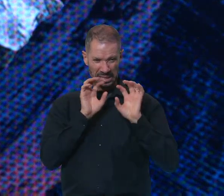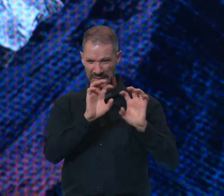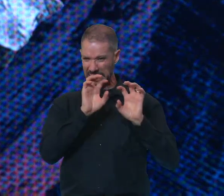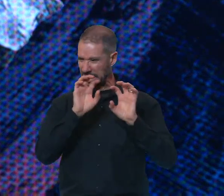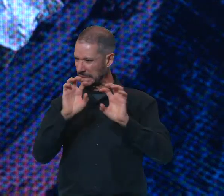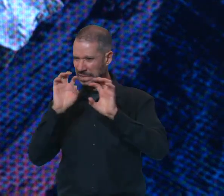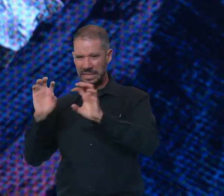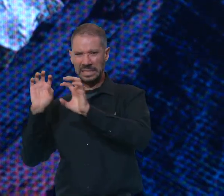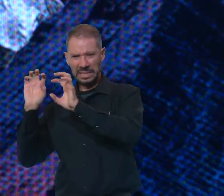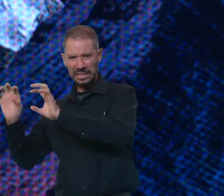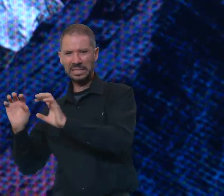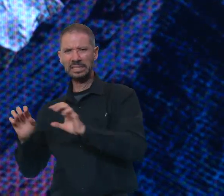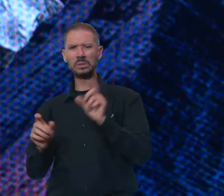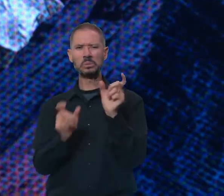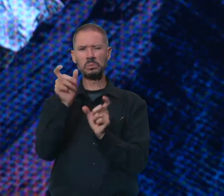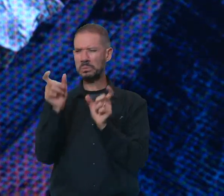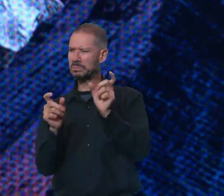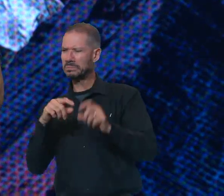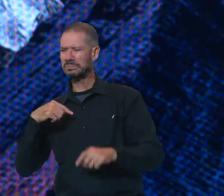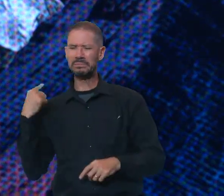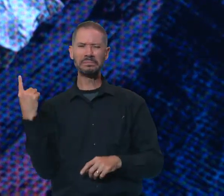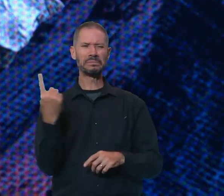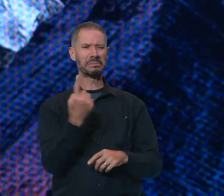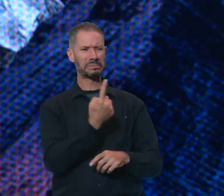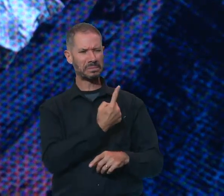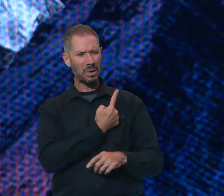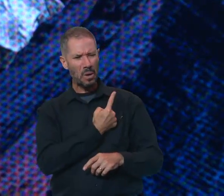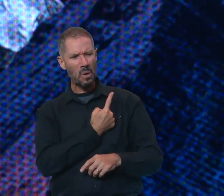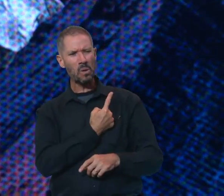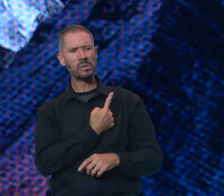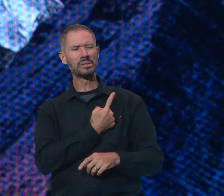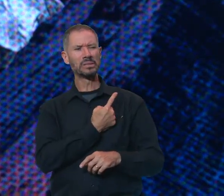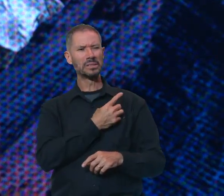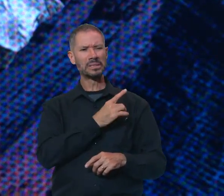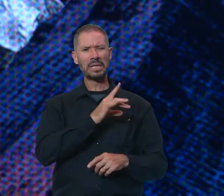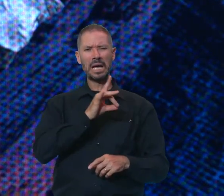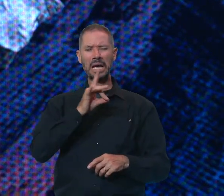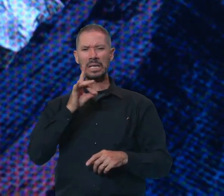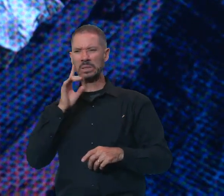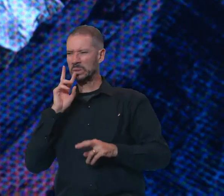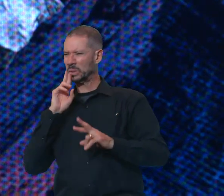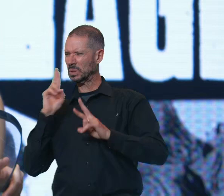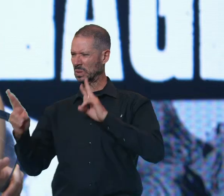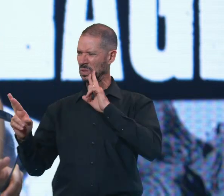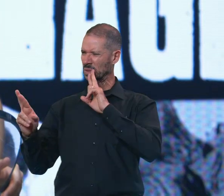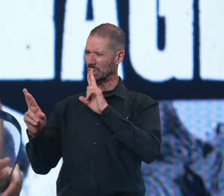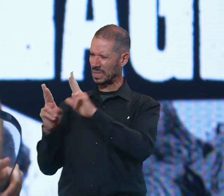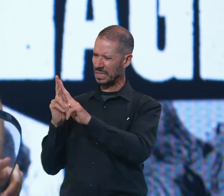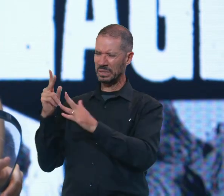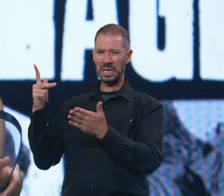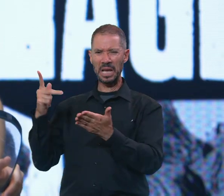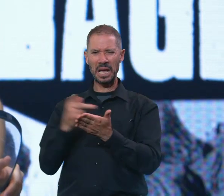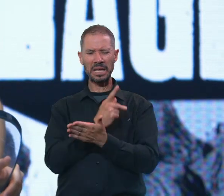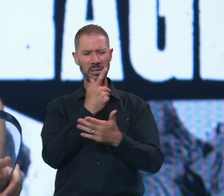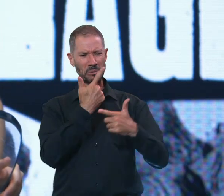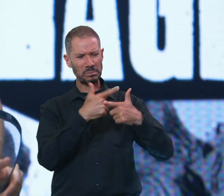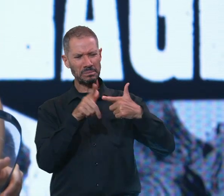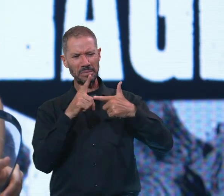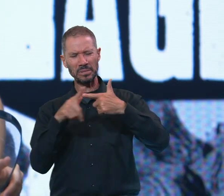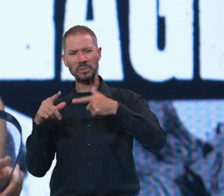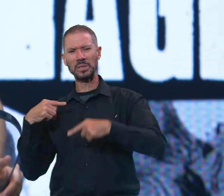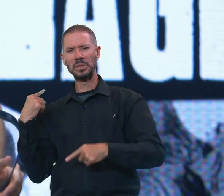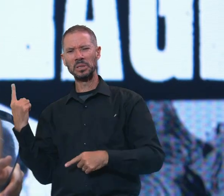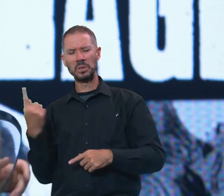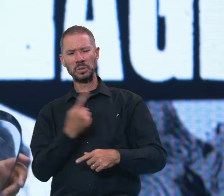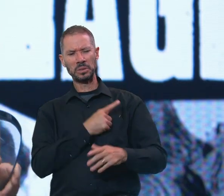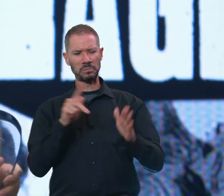sua volta e muitas vezes nós, mexidos, acabamos respondendo da maneira errada. E o problema com relação à nossa